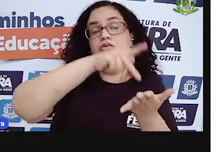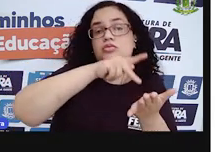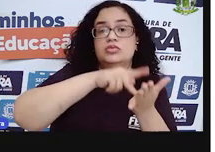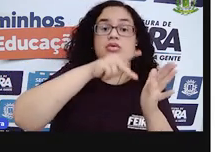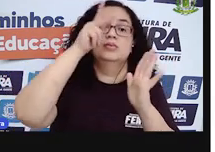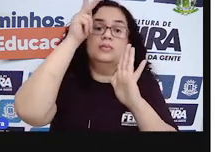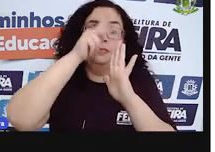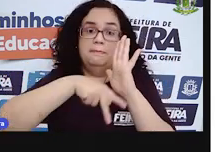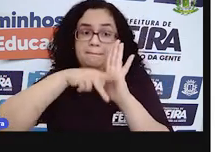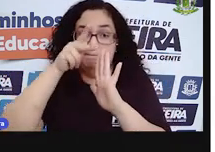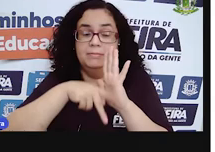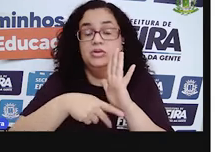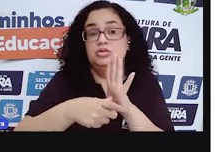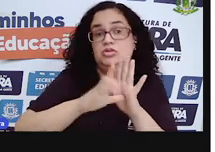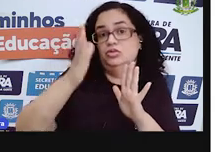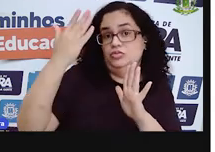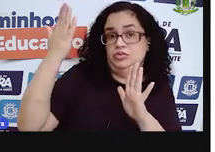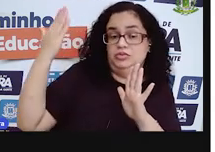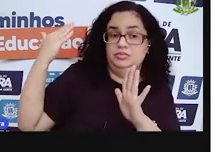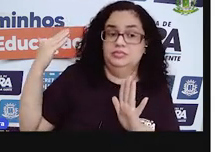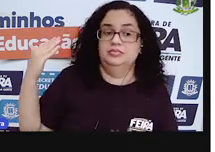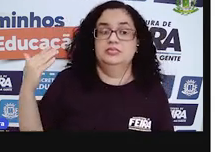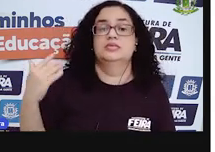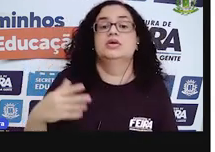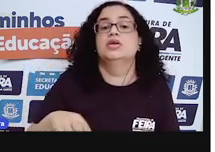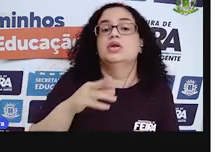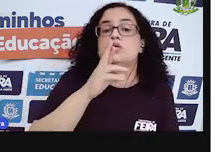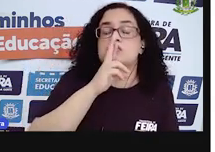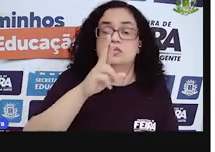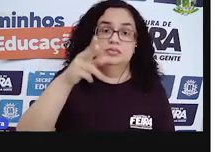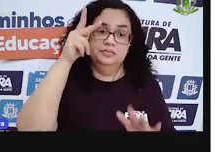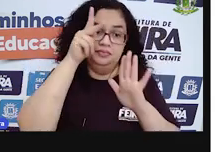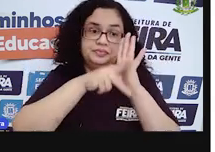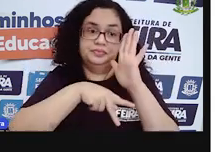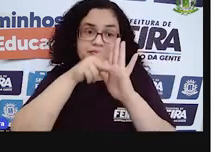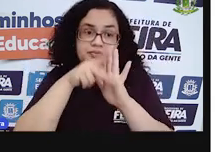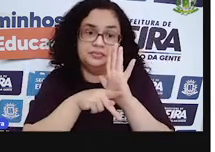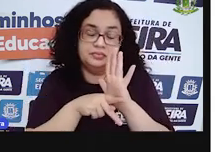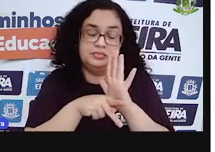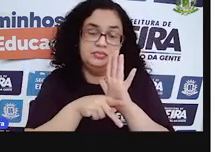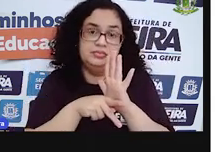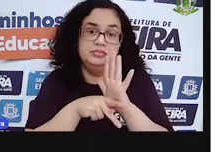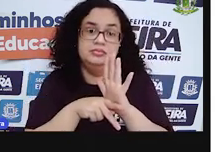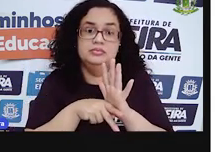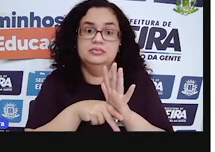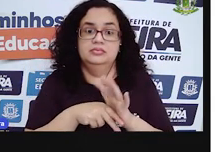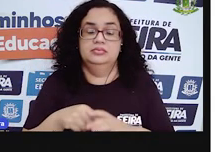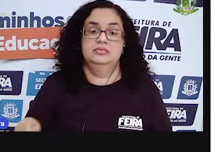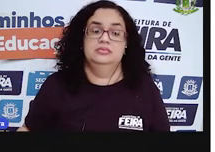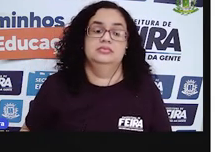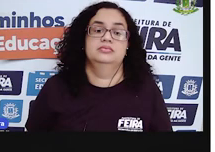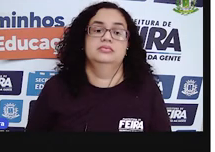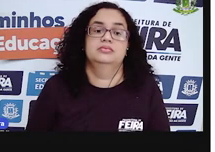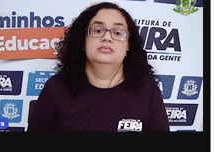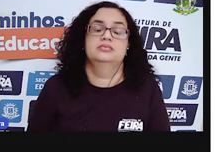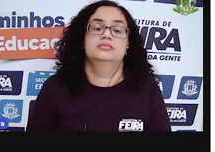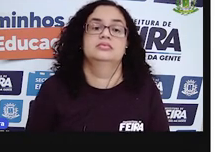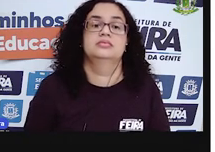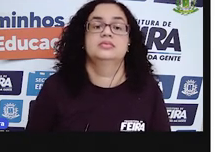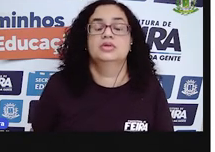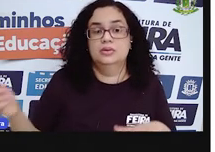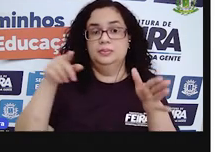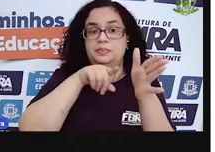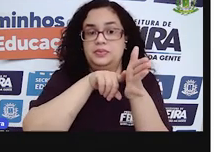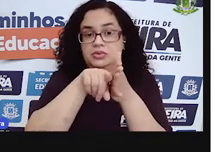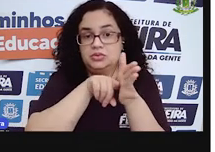verdade lançou um projeto não projeto veio de antes isso aqui foi o resultado do projeto e esse projeto é